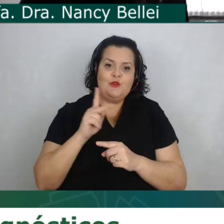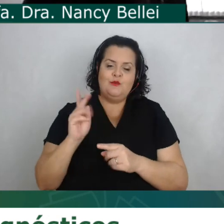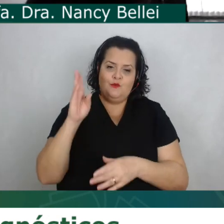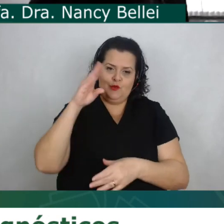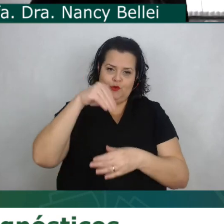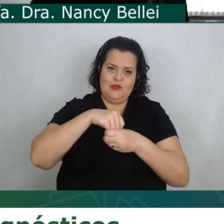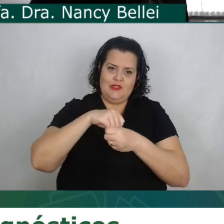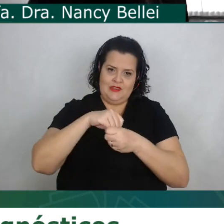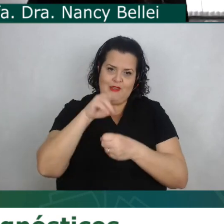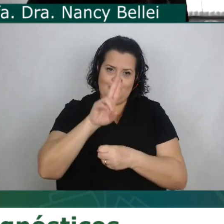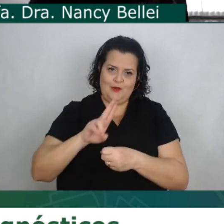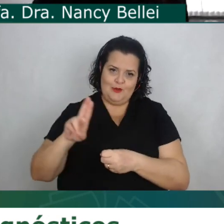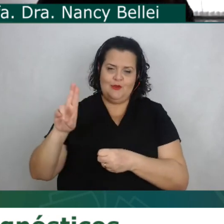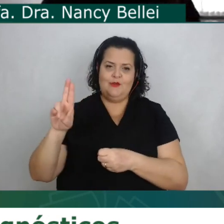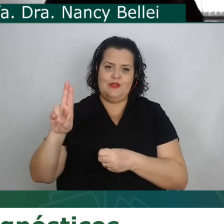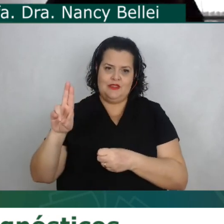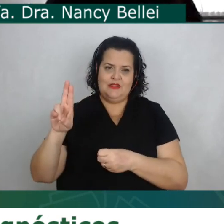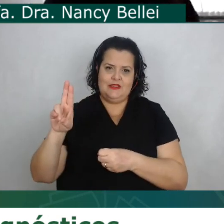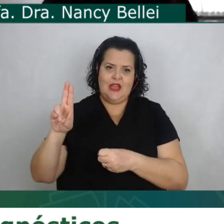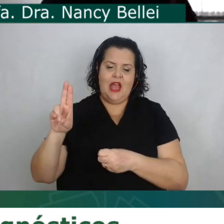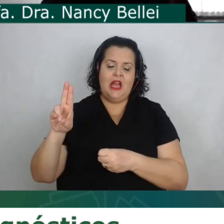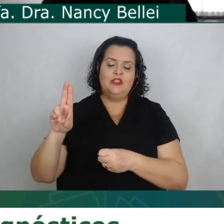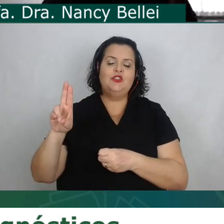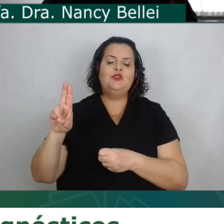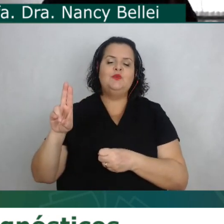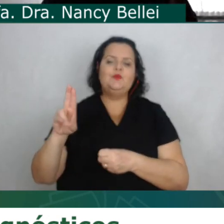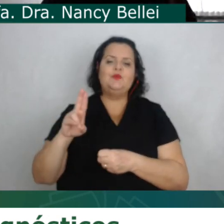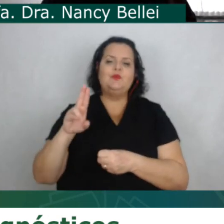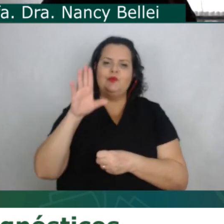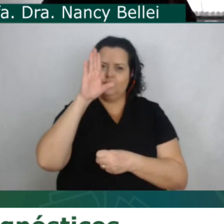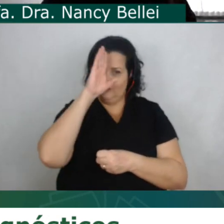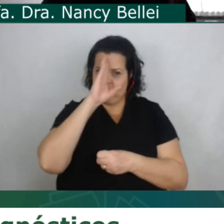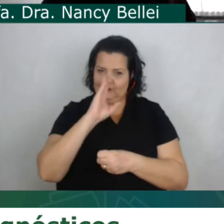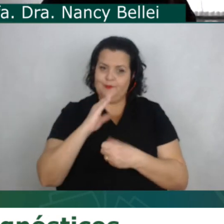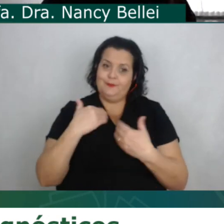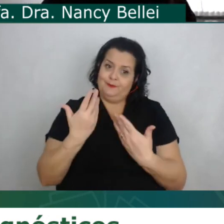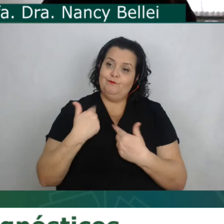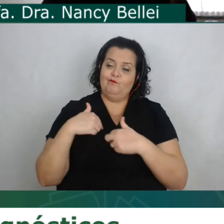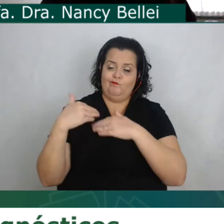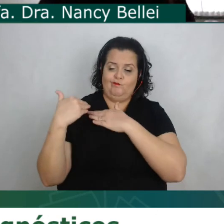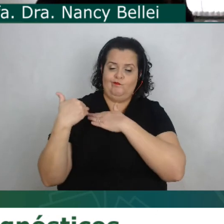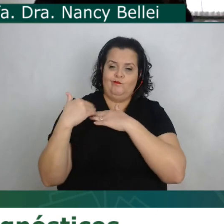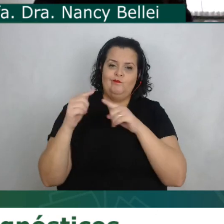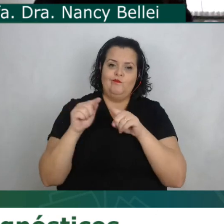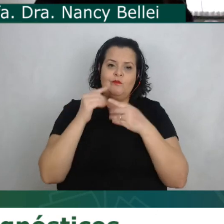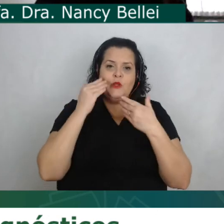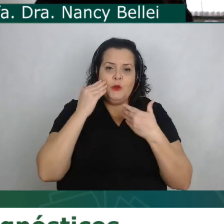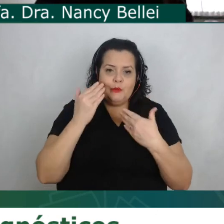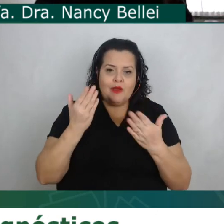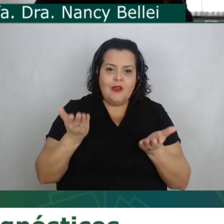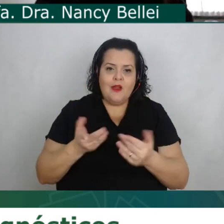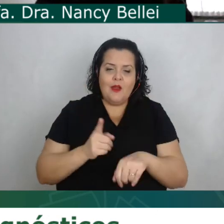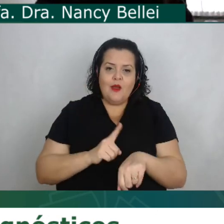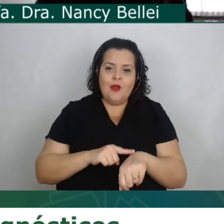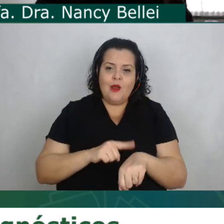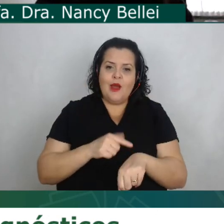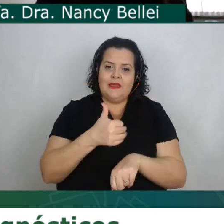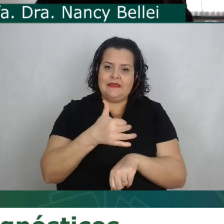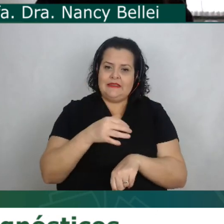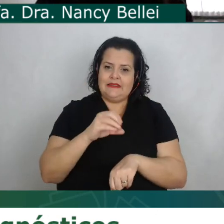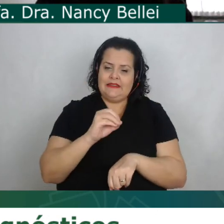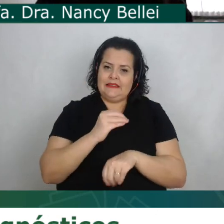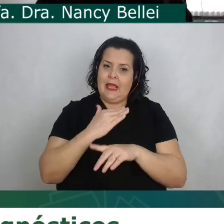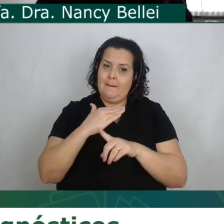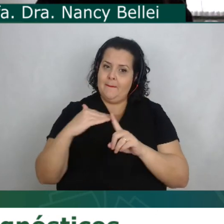e esse é o nosso papel também. Então, agradeço muito a todos, são 10h30, estamos concluindo, então,